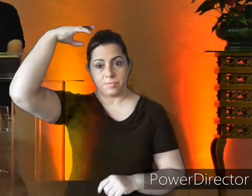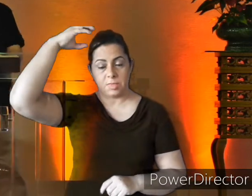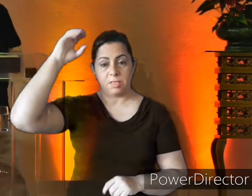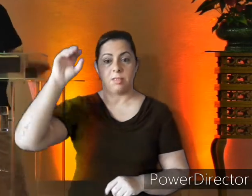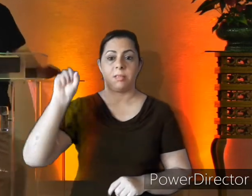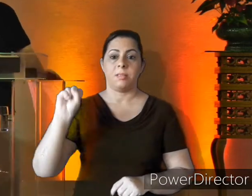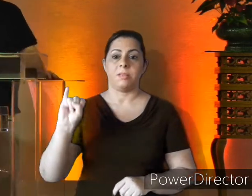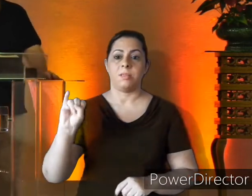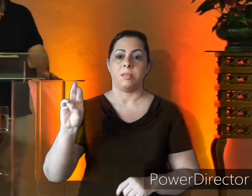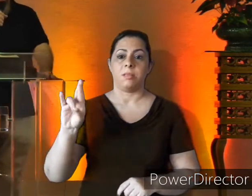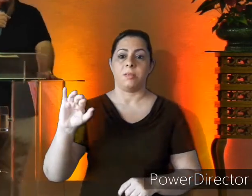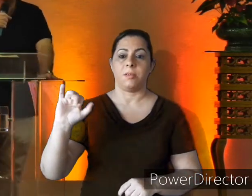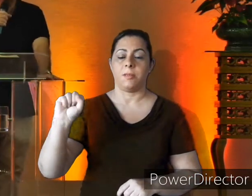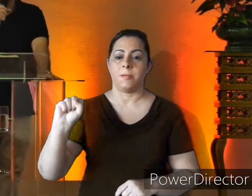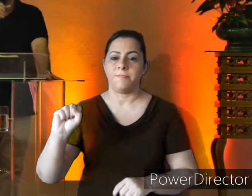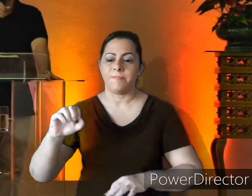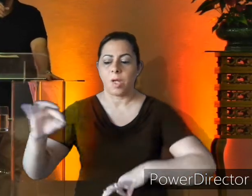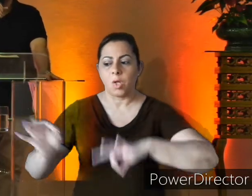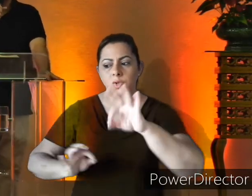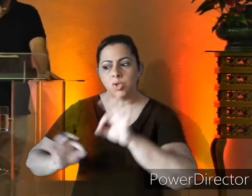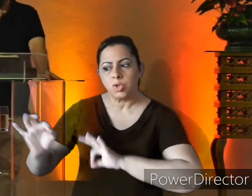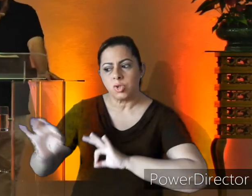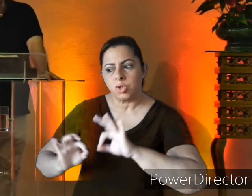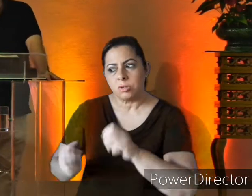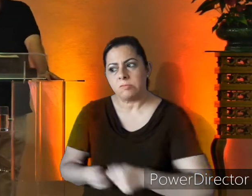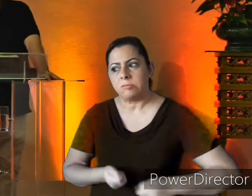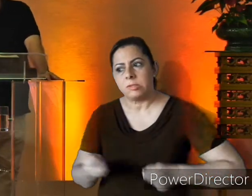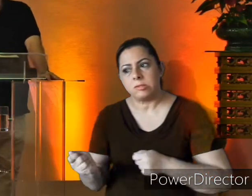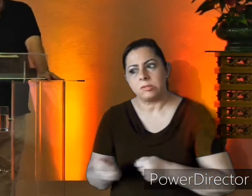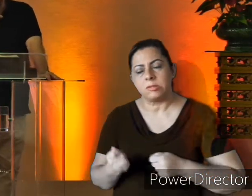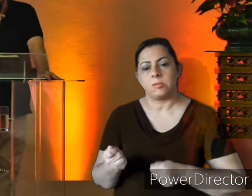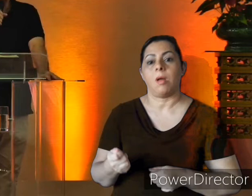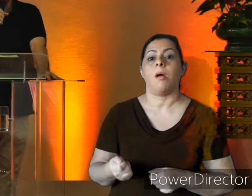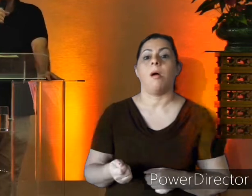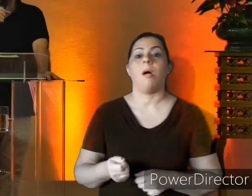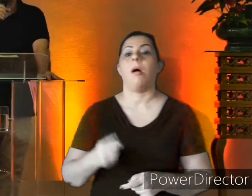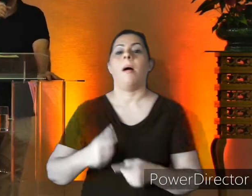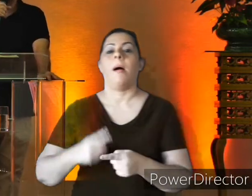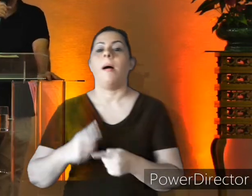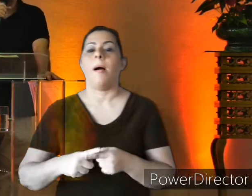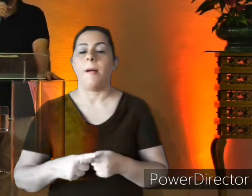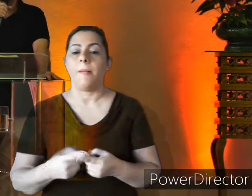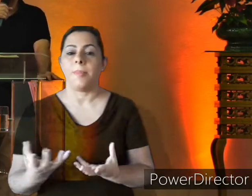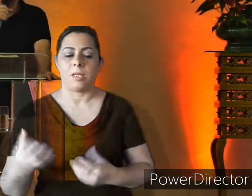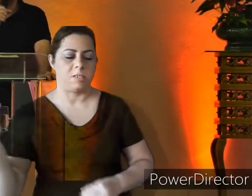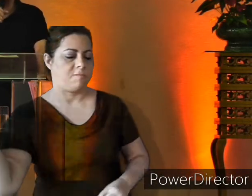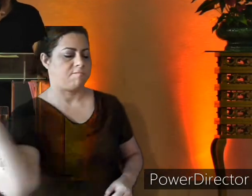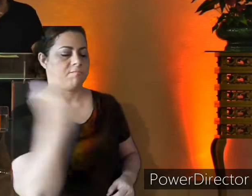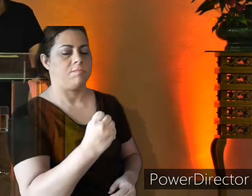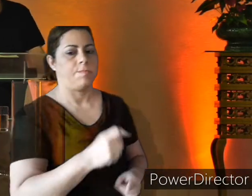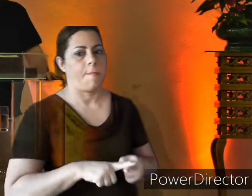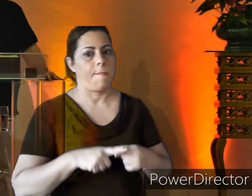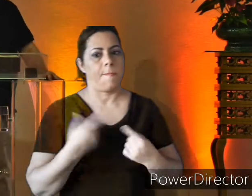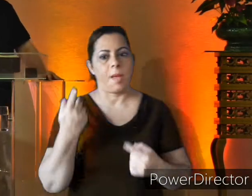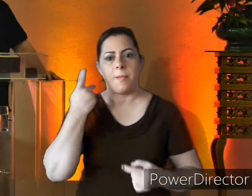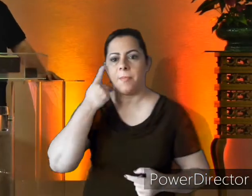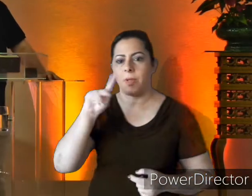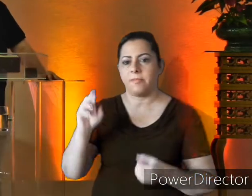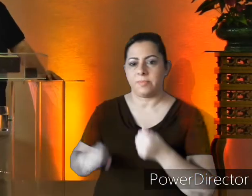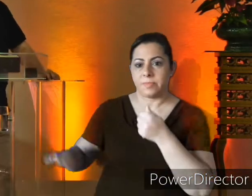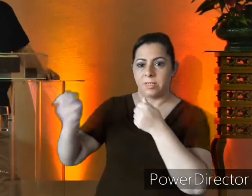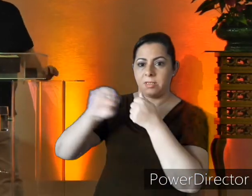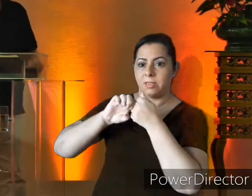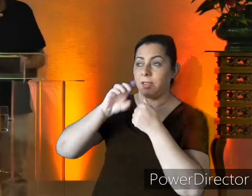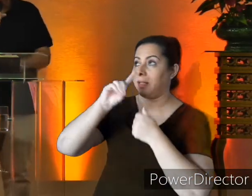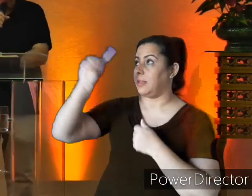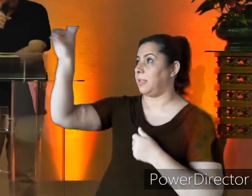procurar tirar a vida do rei de Israel. Mas o profeta Eliseu, o homem de Deus, ele recebia a